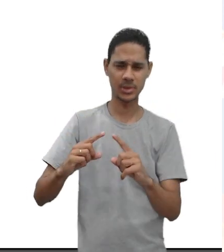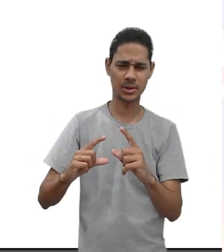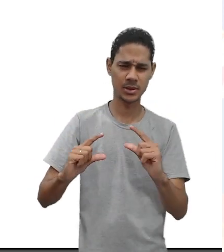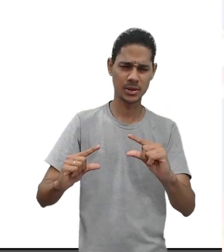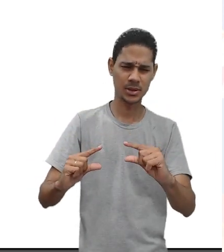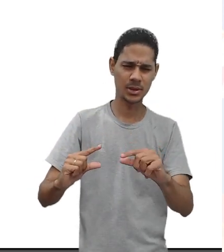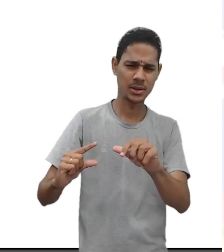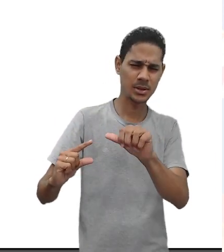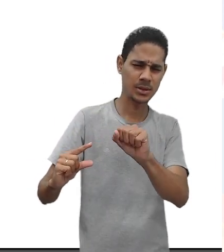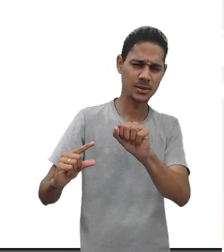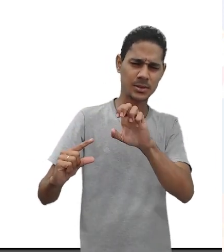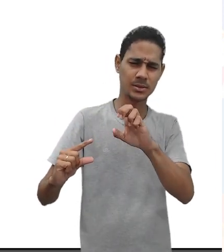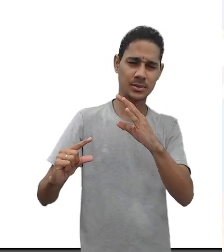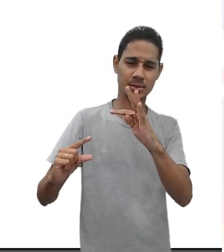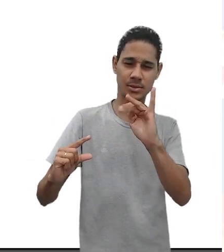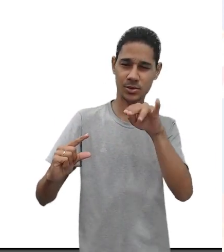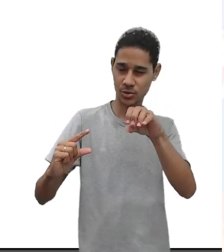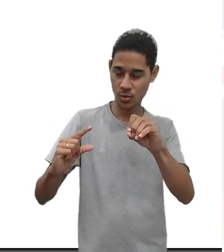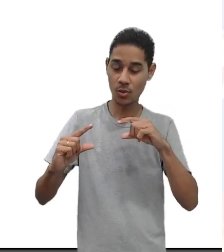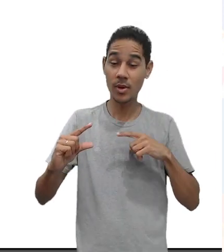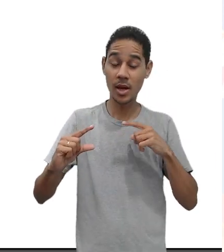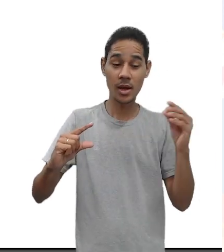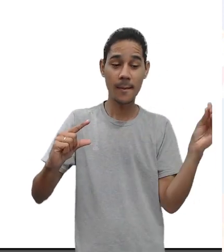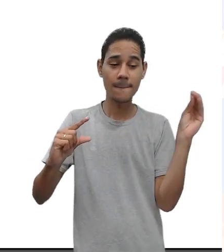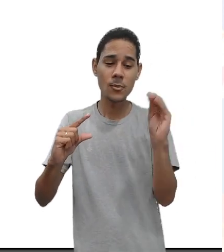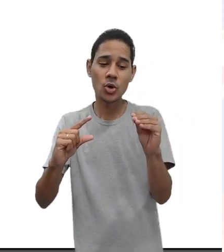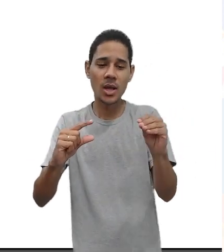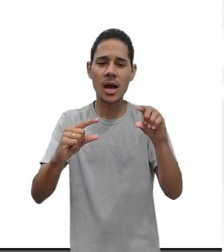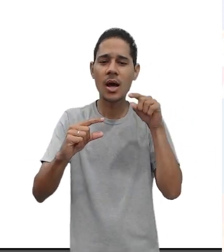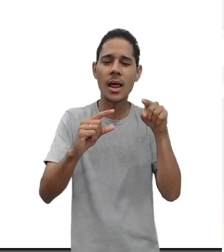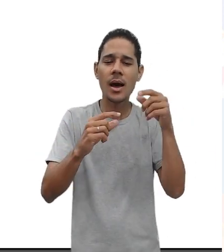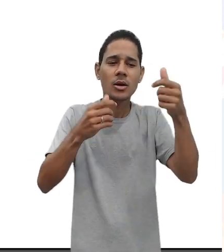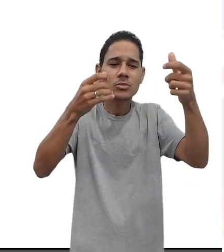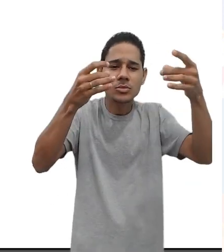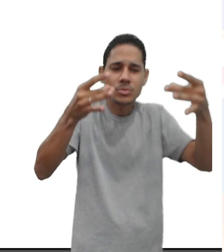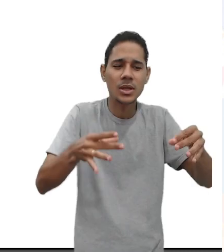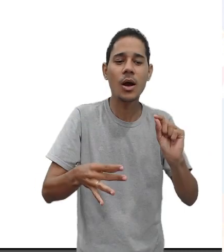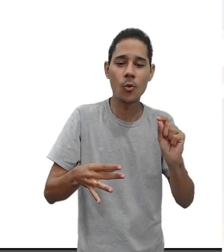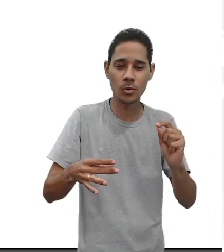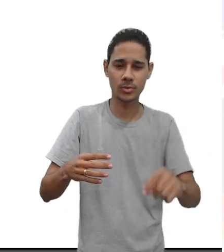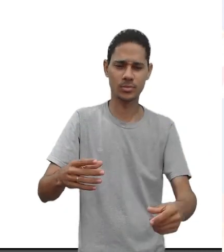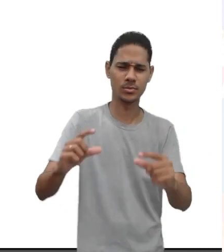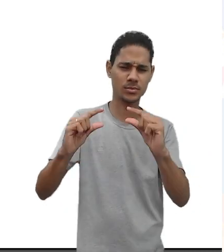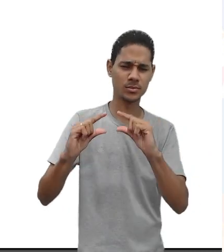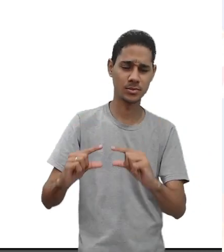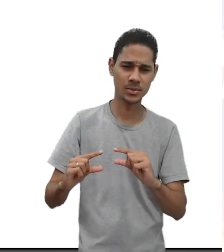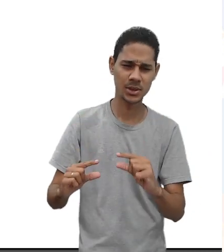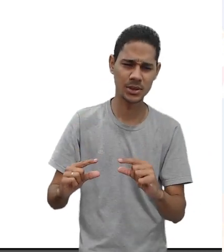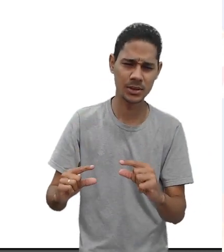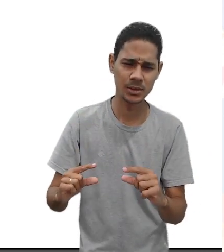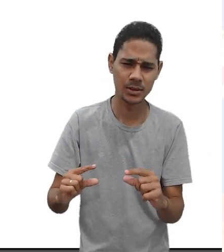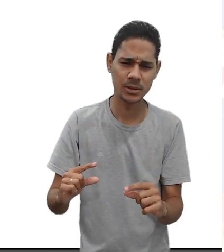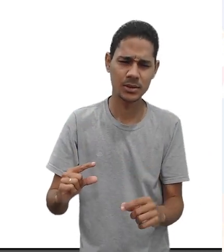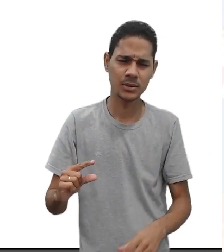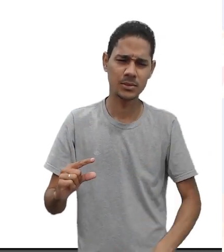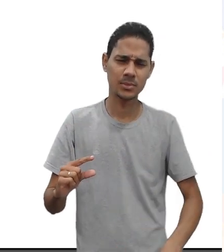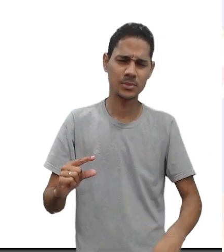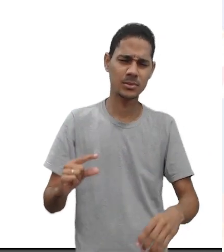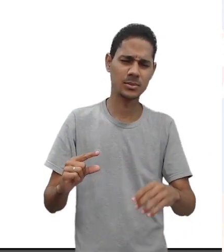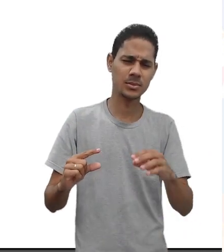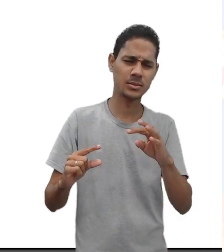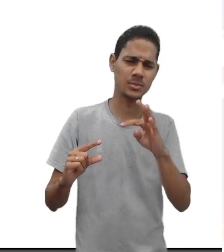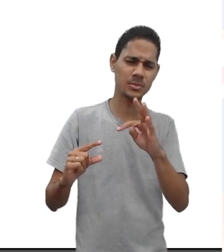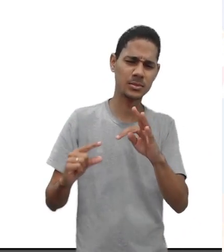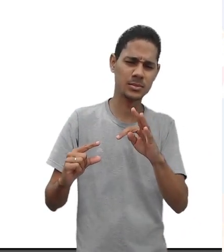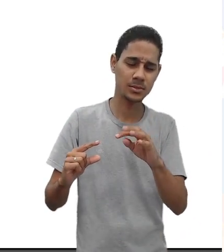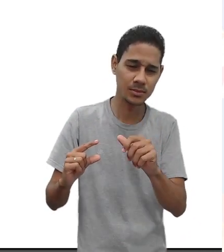conteúdo relacionado a uma página. O article, alguns têm essa pronúncia um pouco diferente, é o projeto